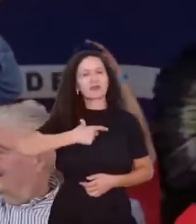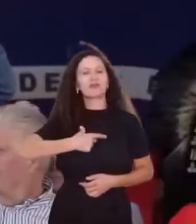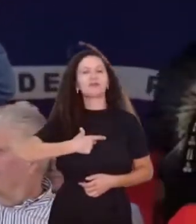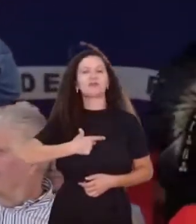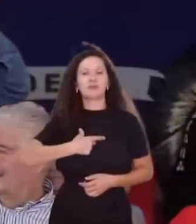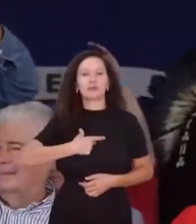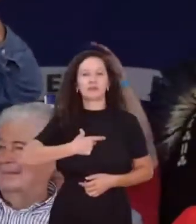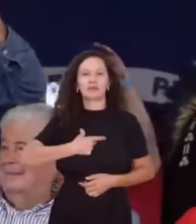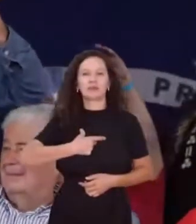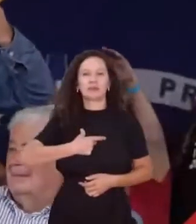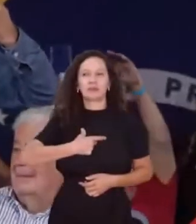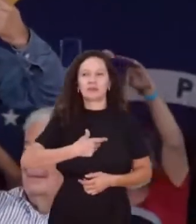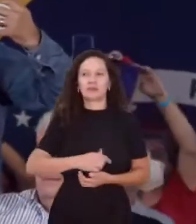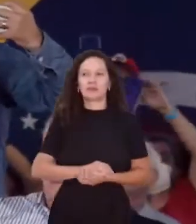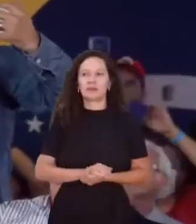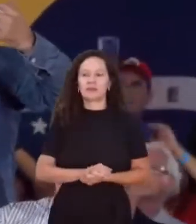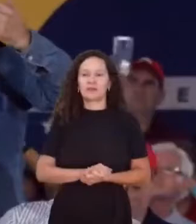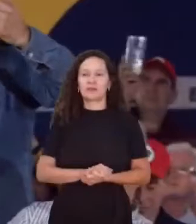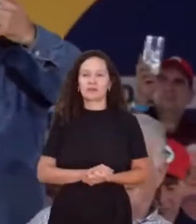queria...